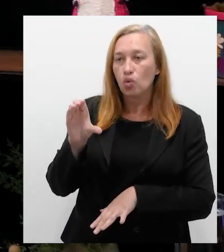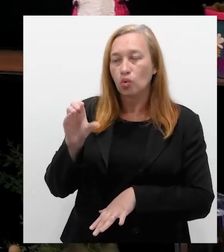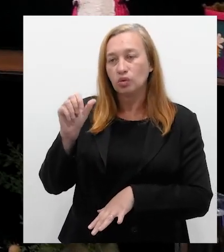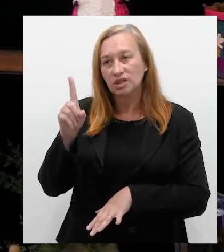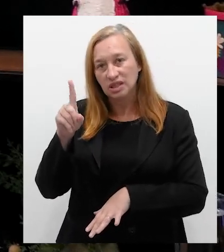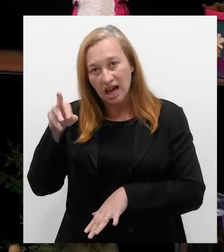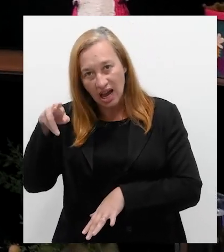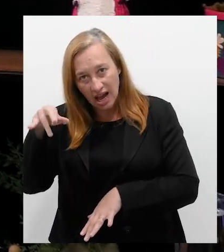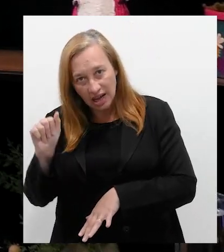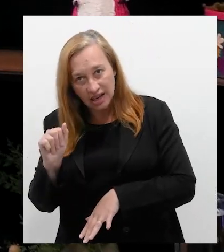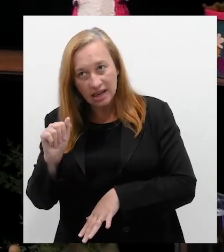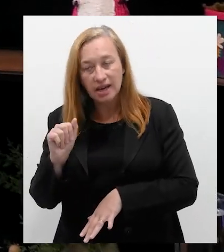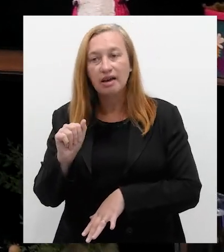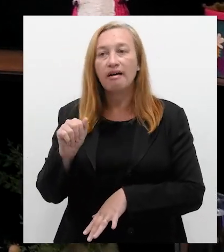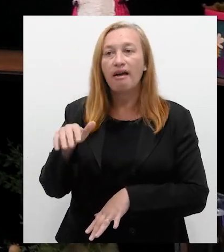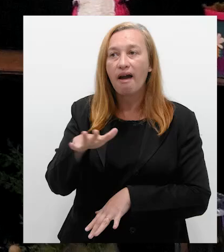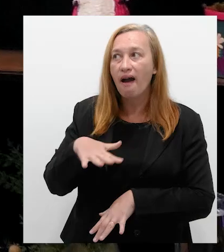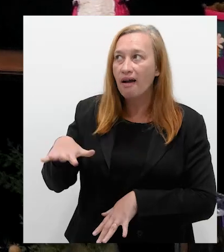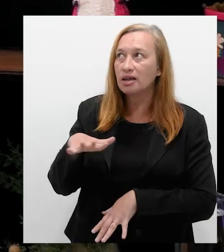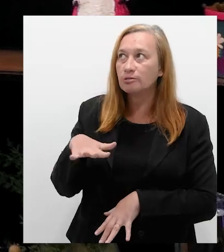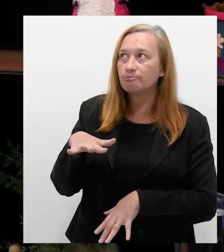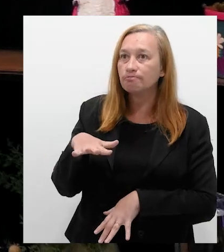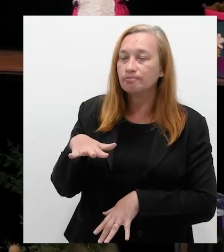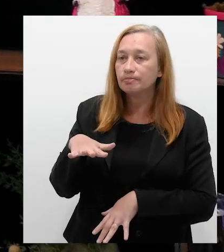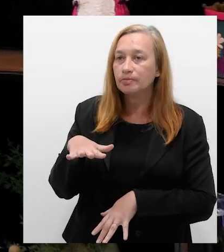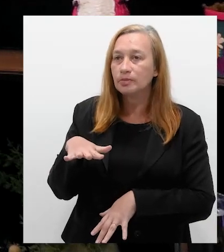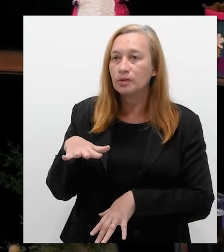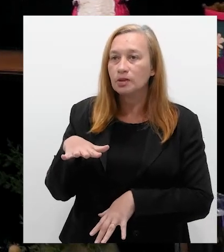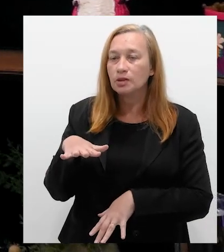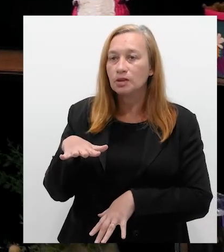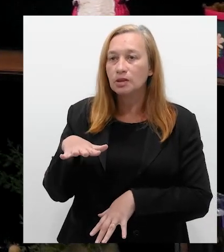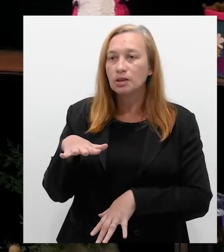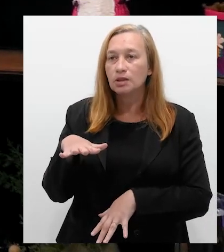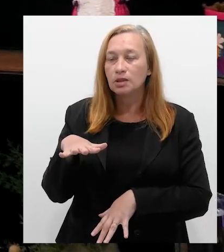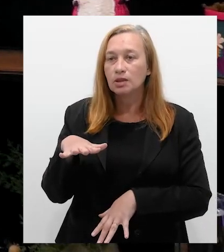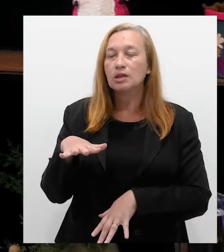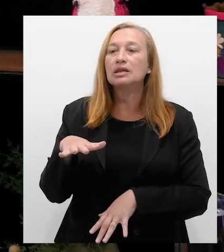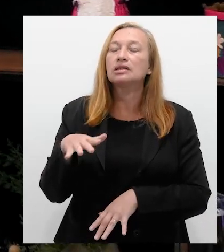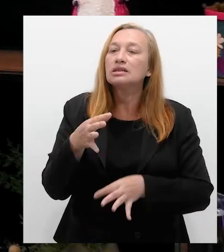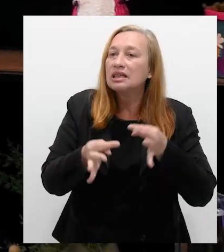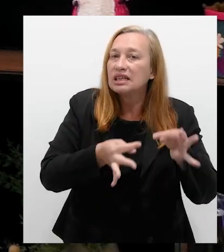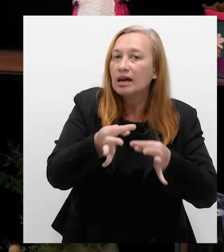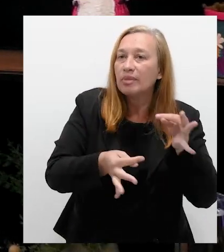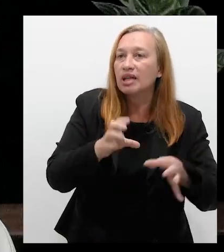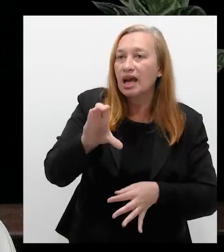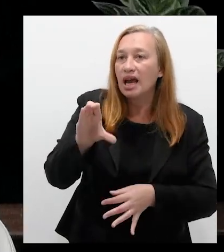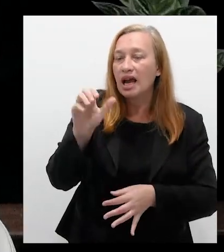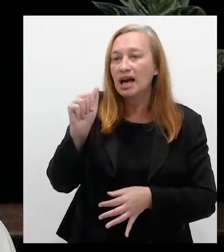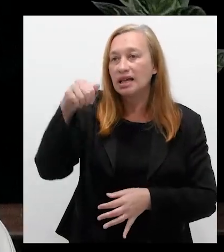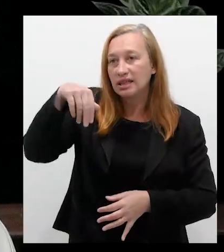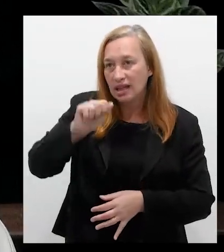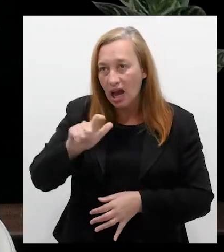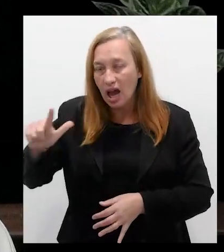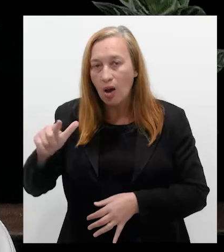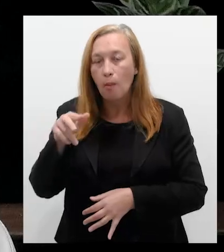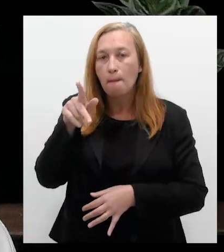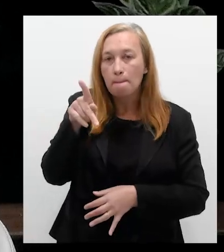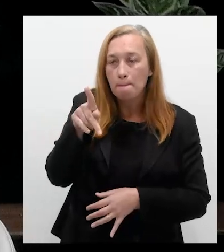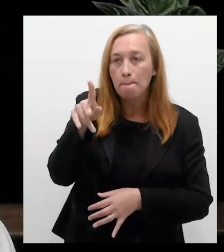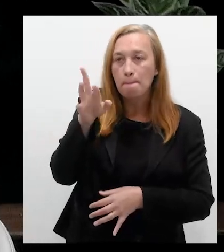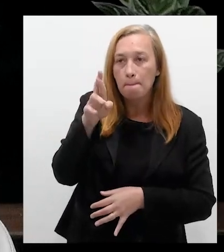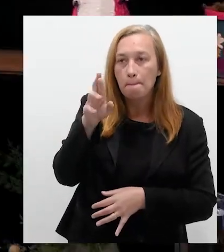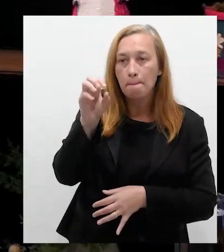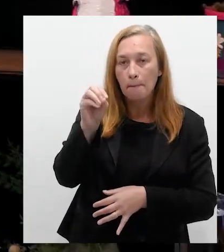outra esfera. A parte secundária ela é a esfera de especialidade, né? Um tratamento de canal, né? Uma questão de prótese, que é através